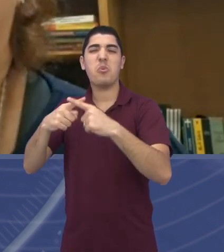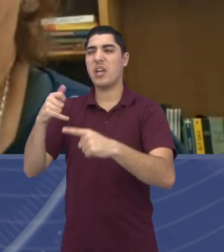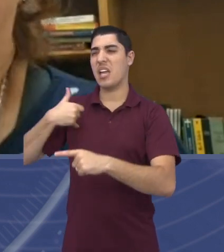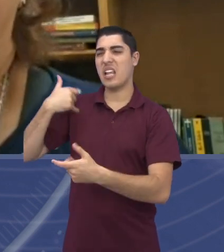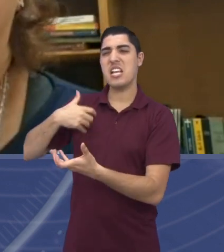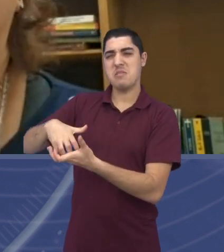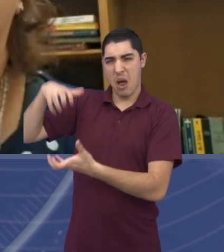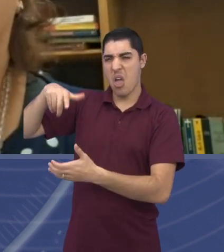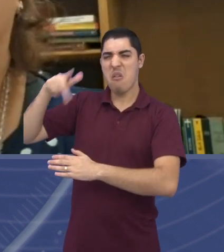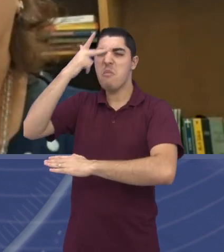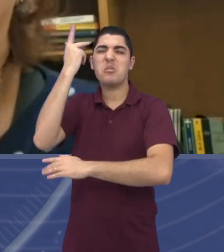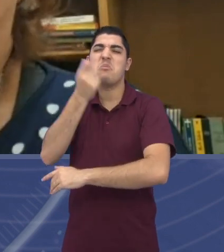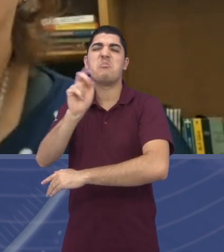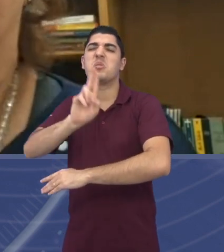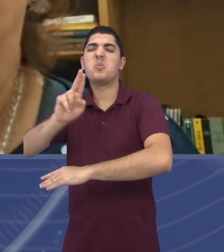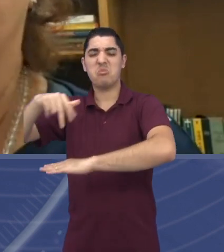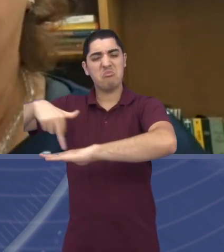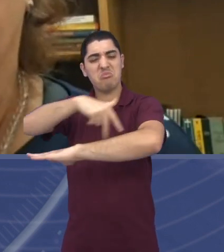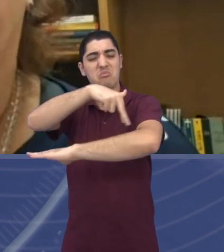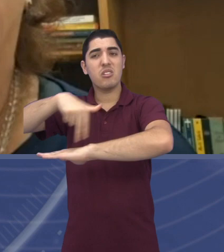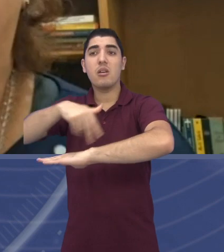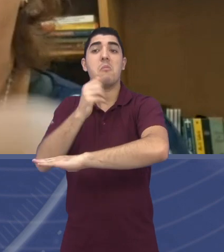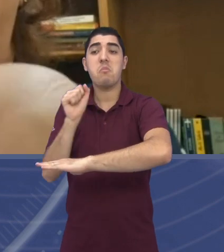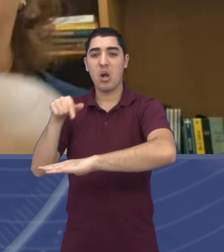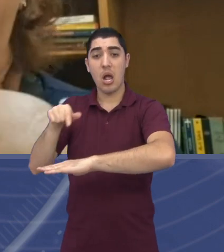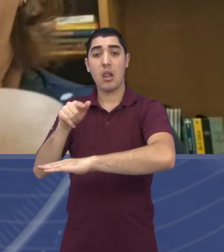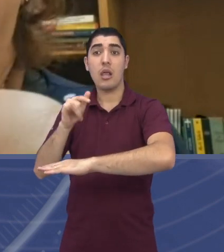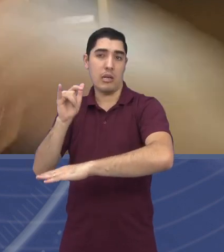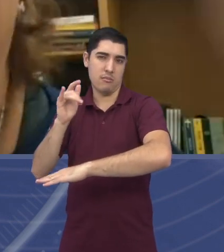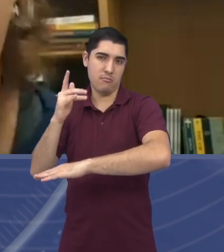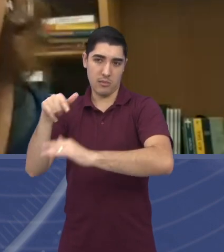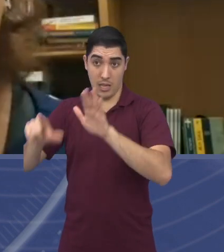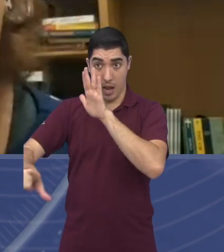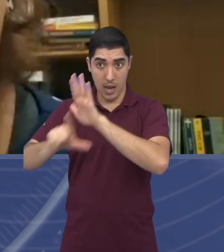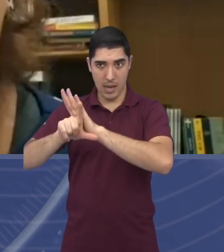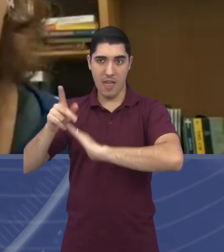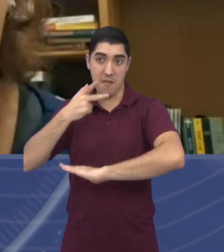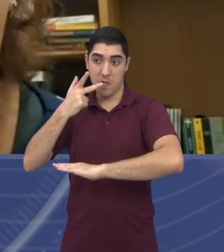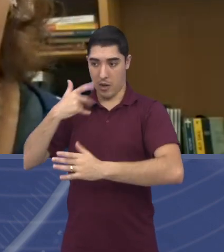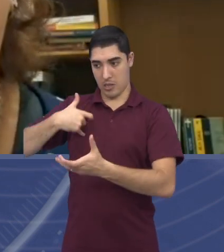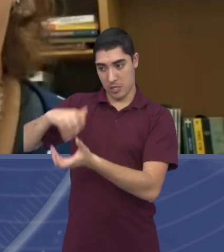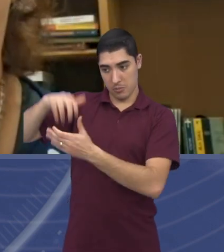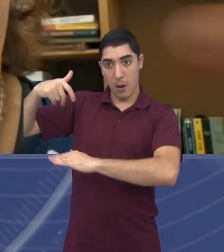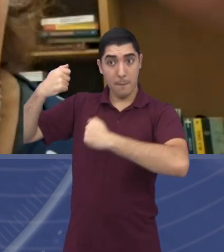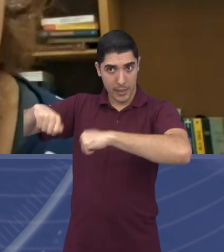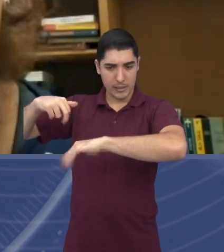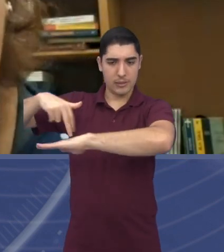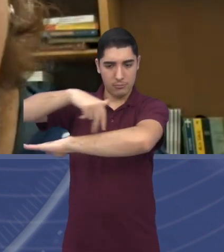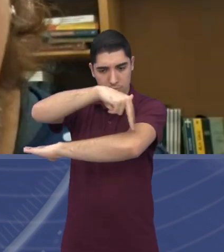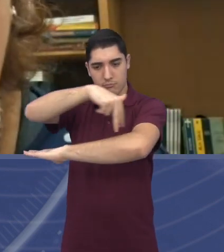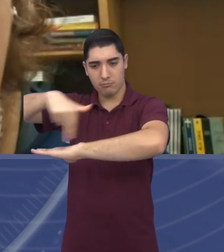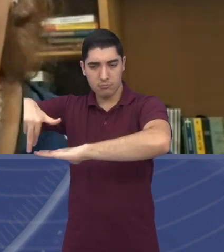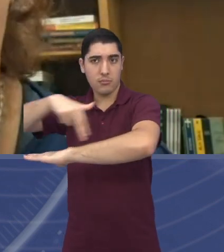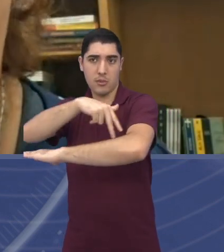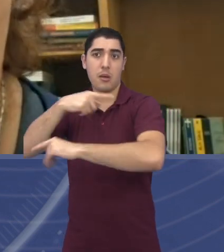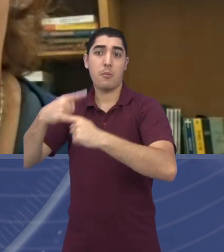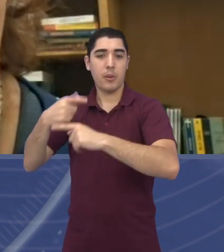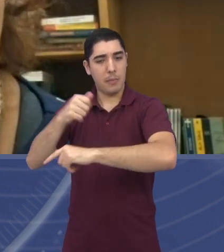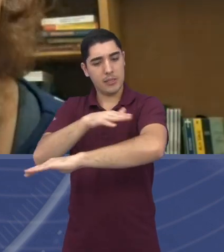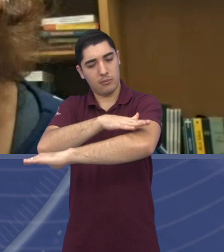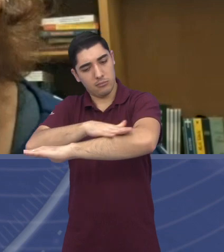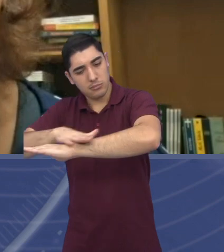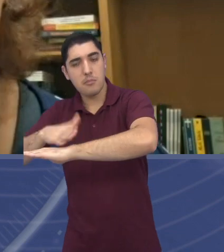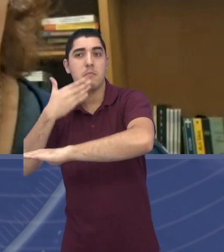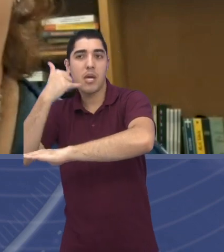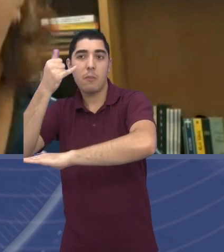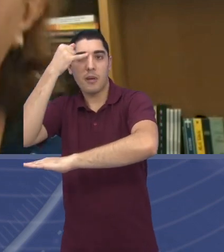garantido, porque se você for garantir o direito de ir e vir, né, na terceira idade, você precisa de calçadas melhores, que você